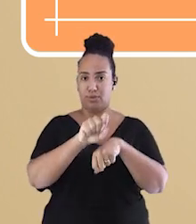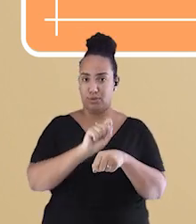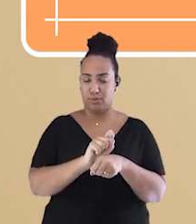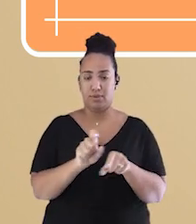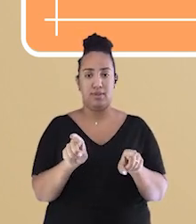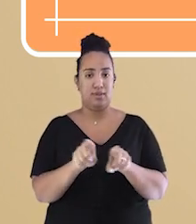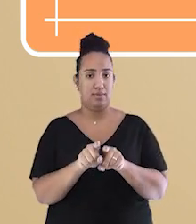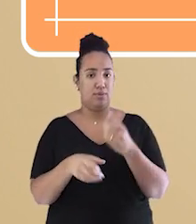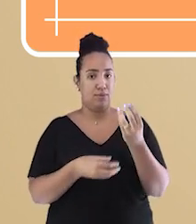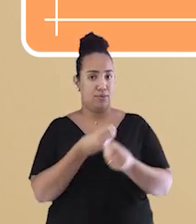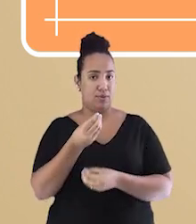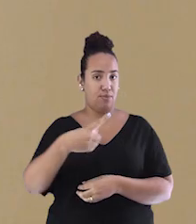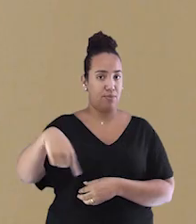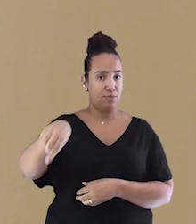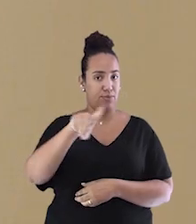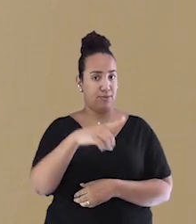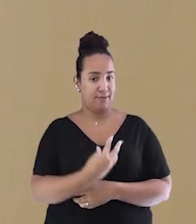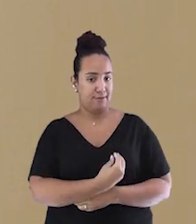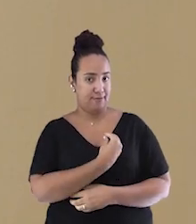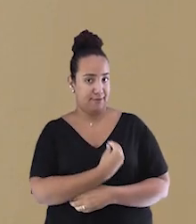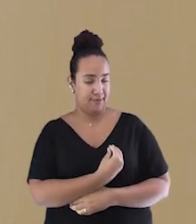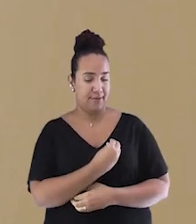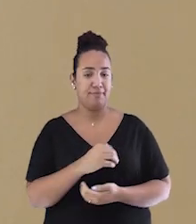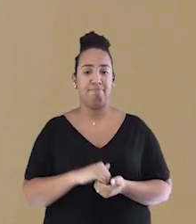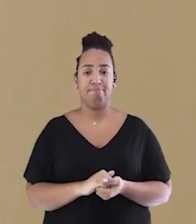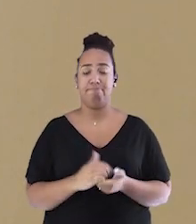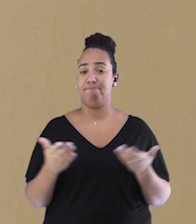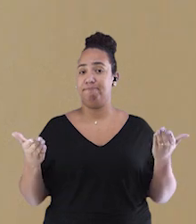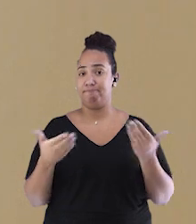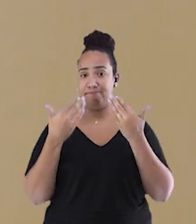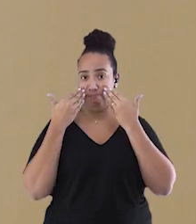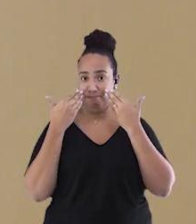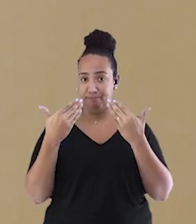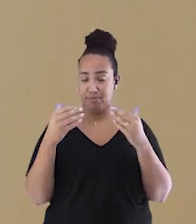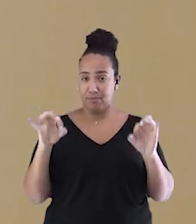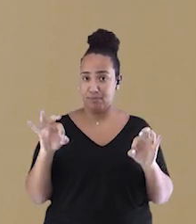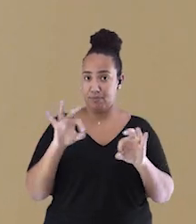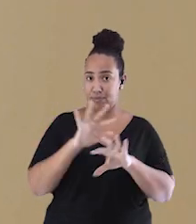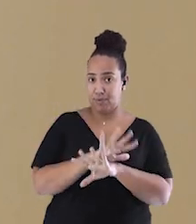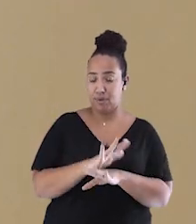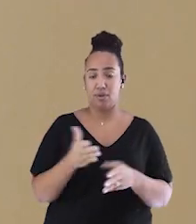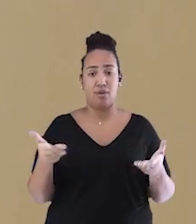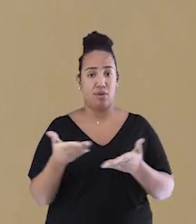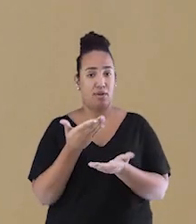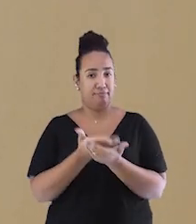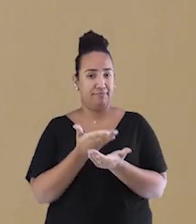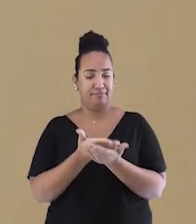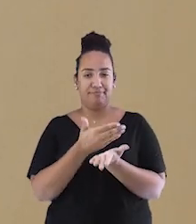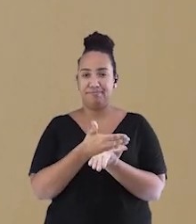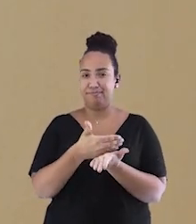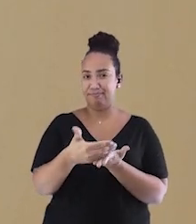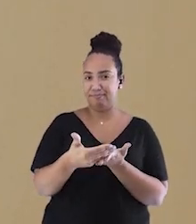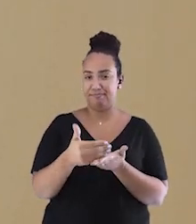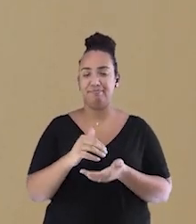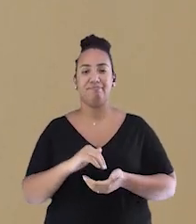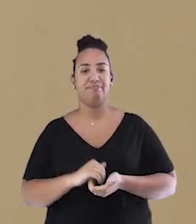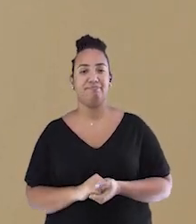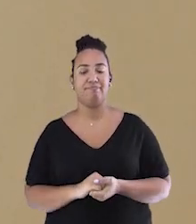economia e ao modo como vivemos. Agora que as apresentações foram realizadas, vamos começar a